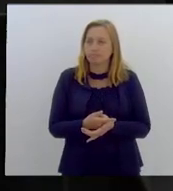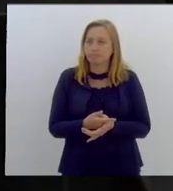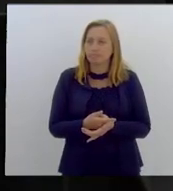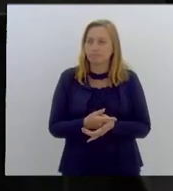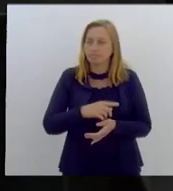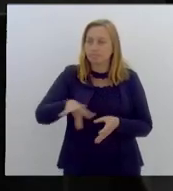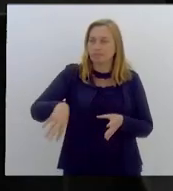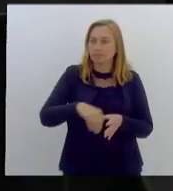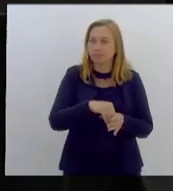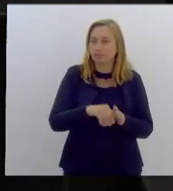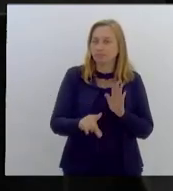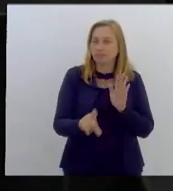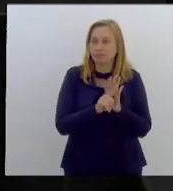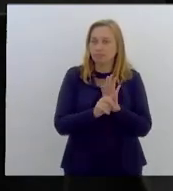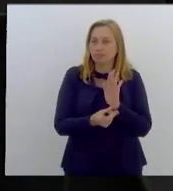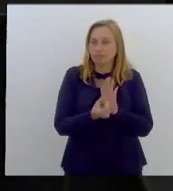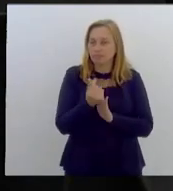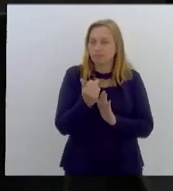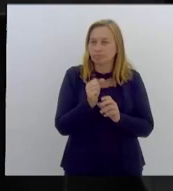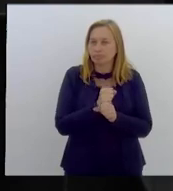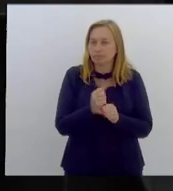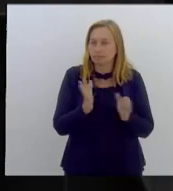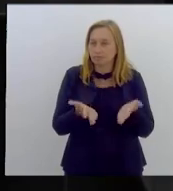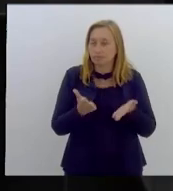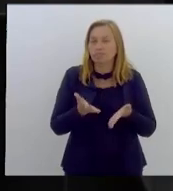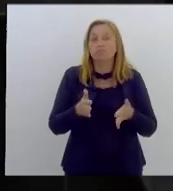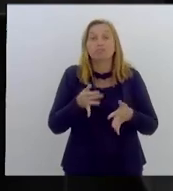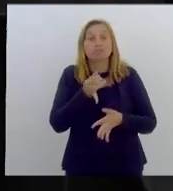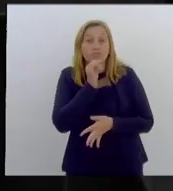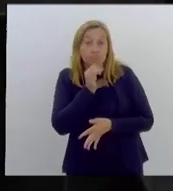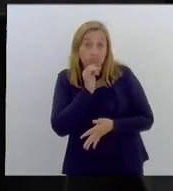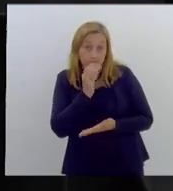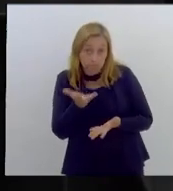na lei orçamentária anual. Então, eu dou